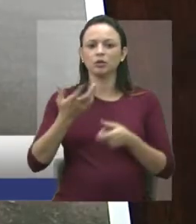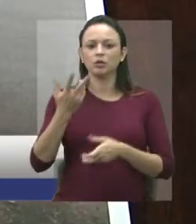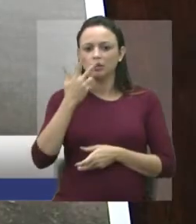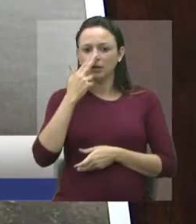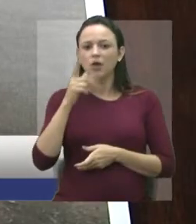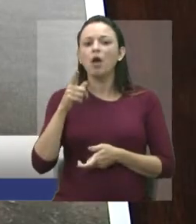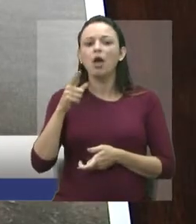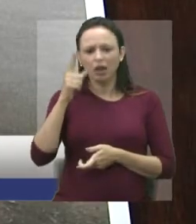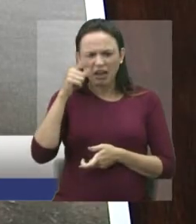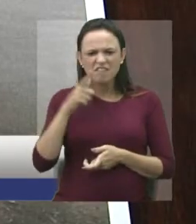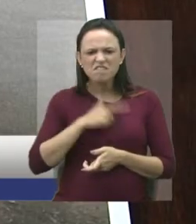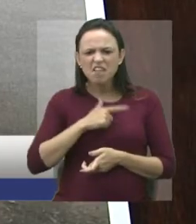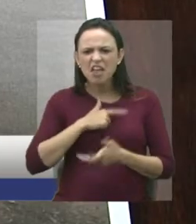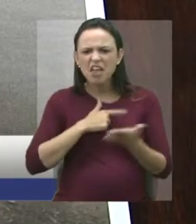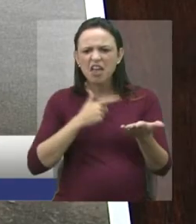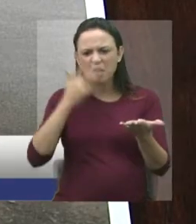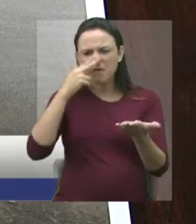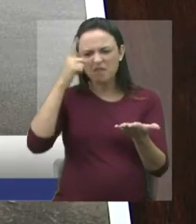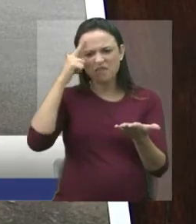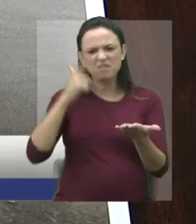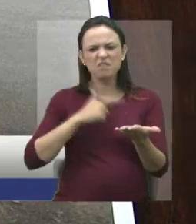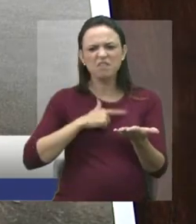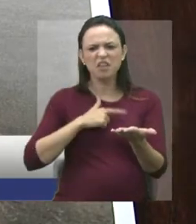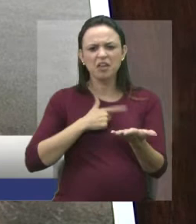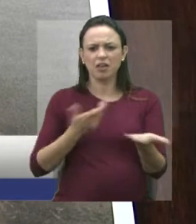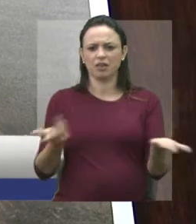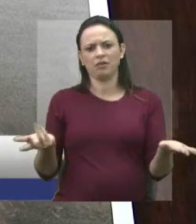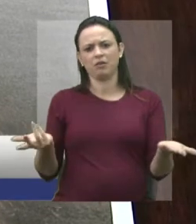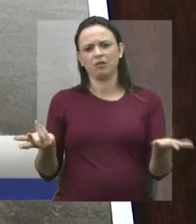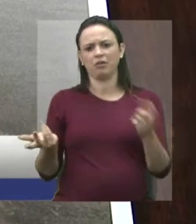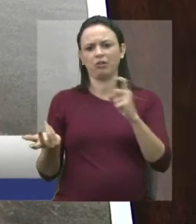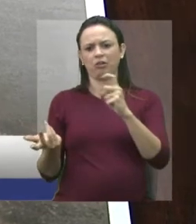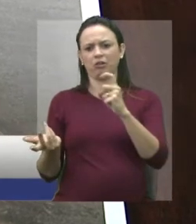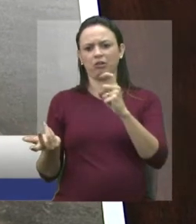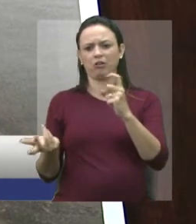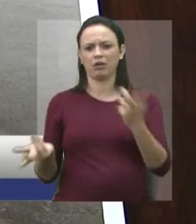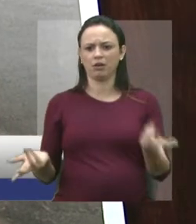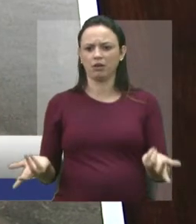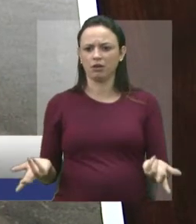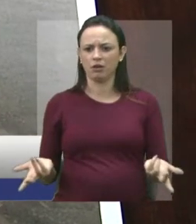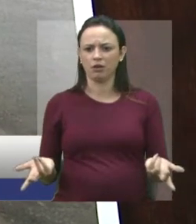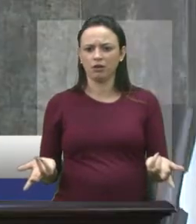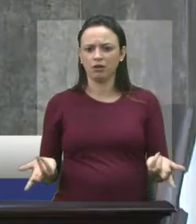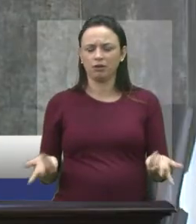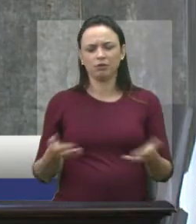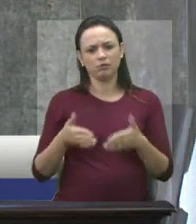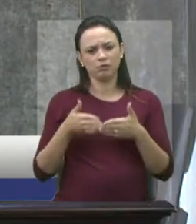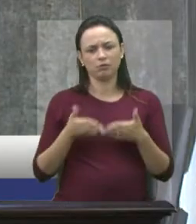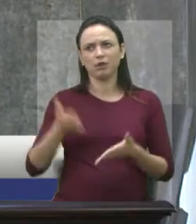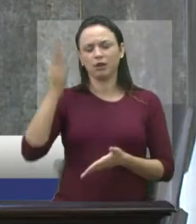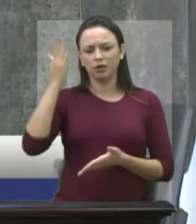cidade. Olha aí como está isso aí. Ah, pelo amor de Deus.